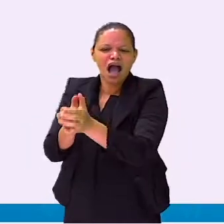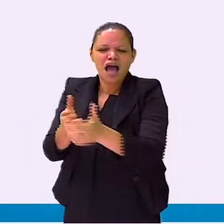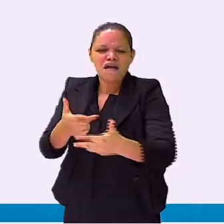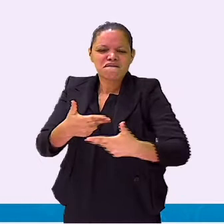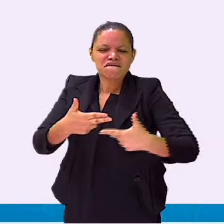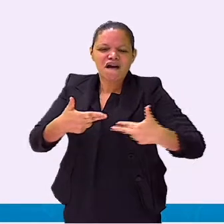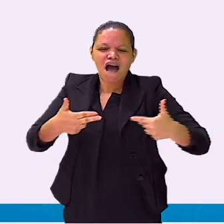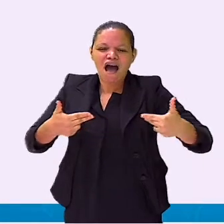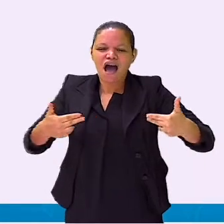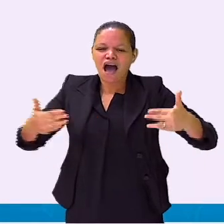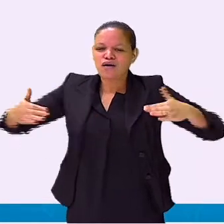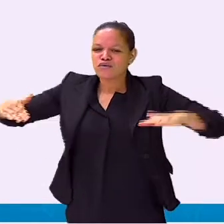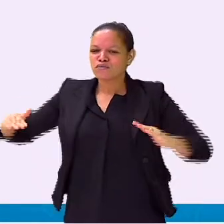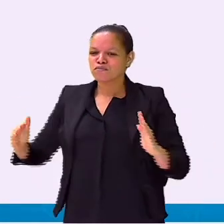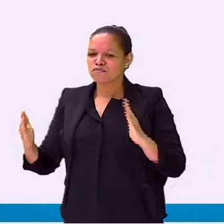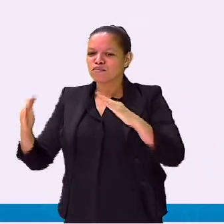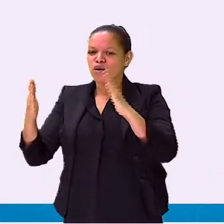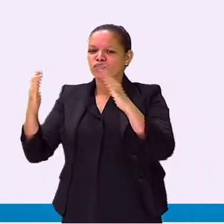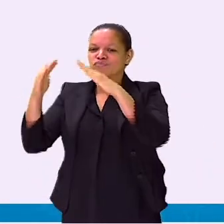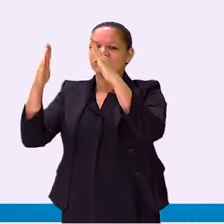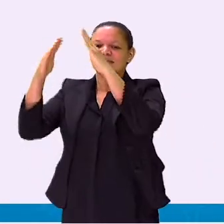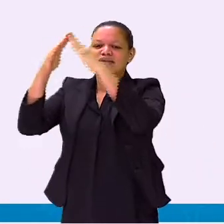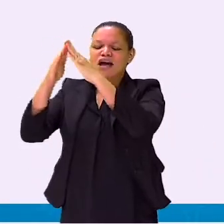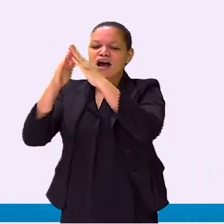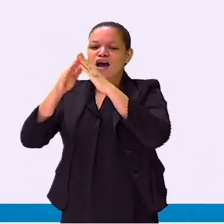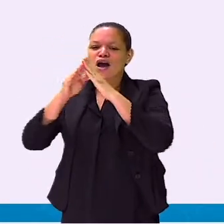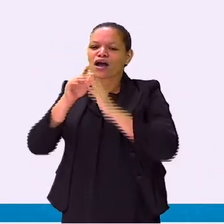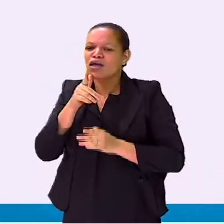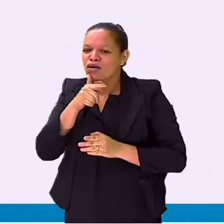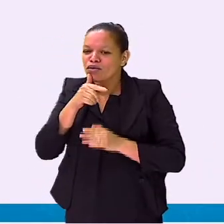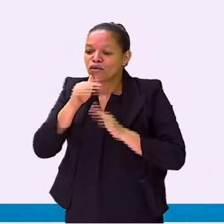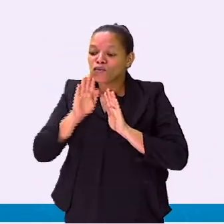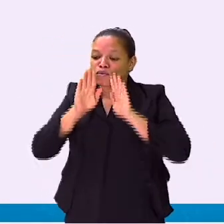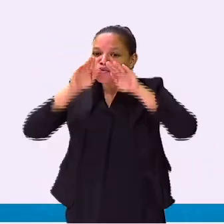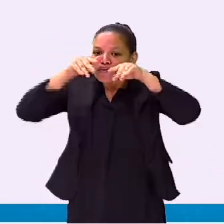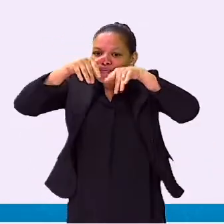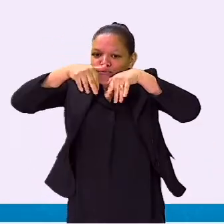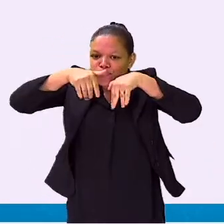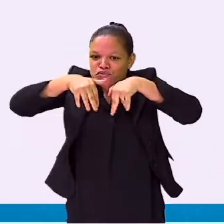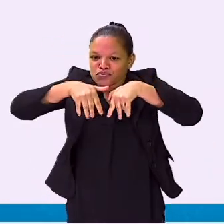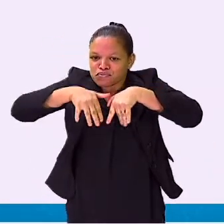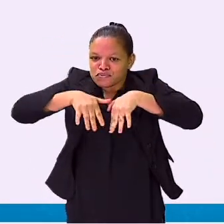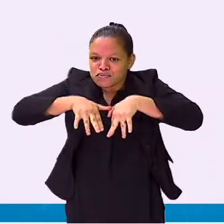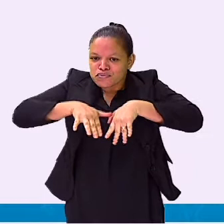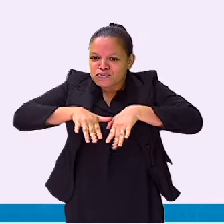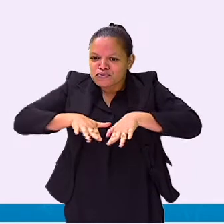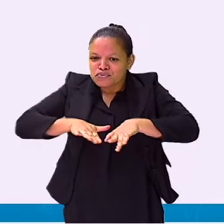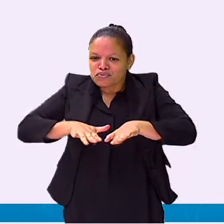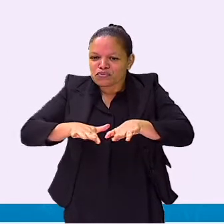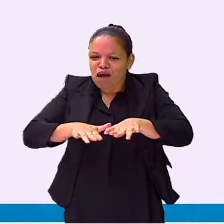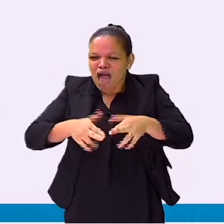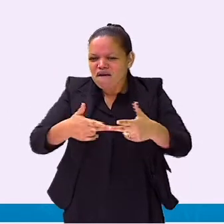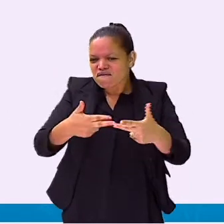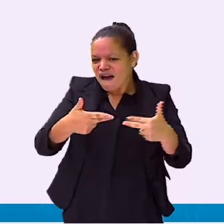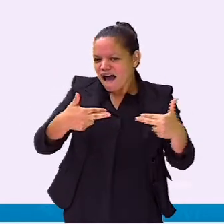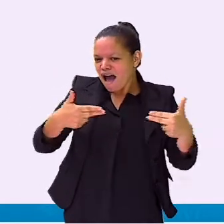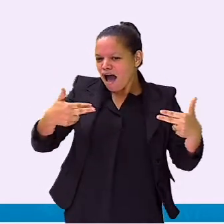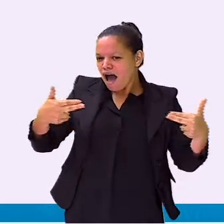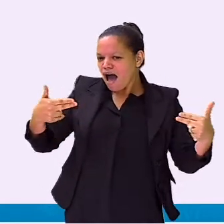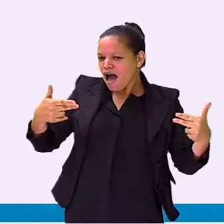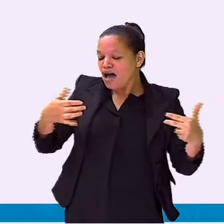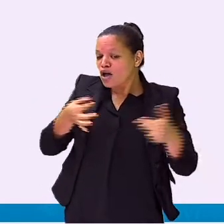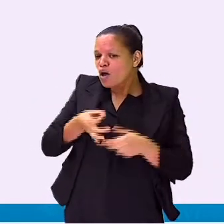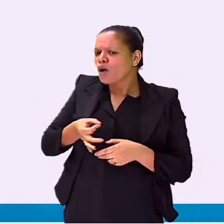tem cachoeira e tem café. Quero chamar a sua atenção agora para esta palavrinha trem. O